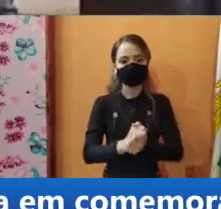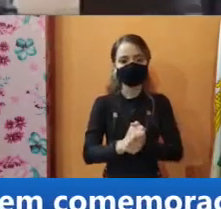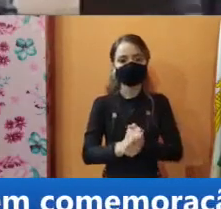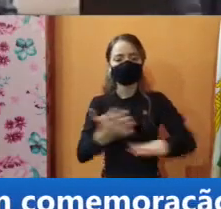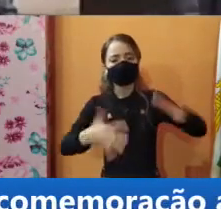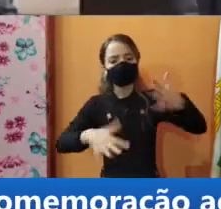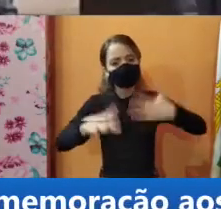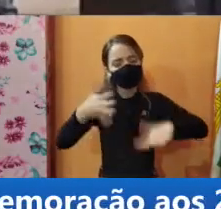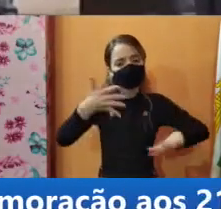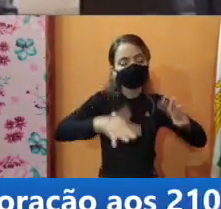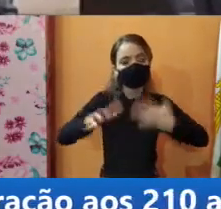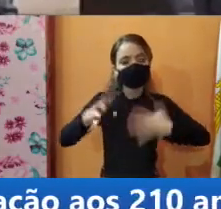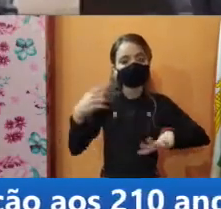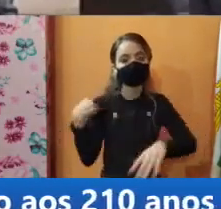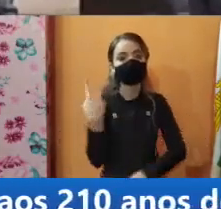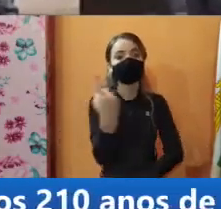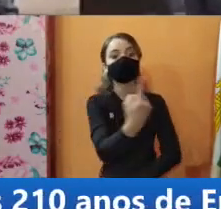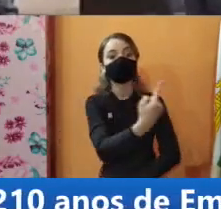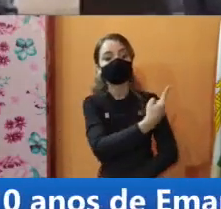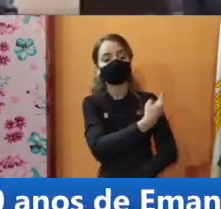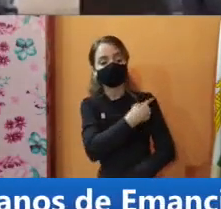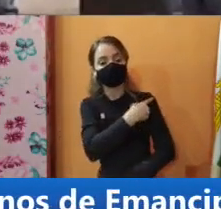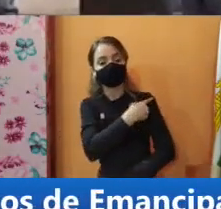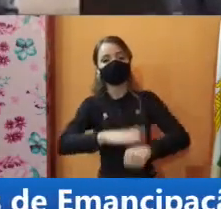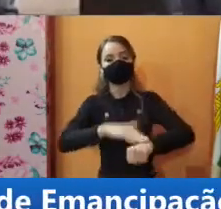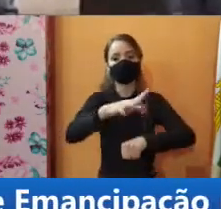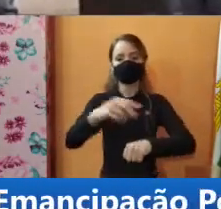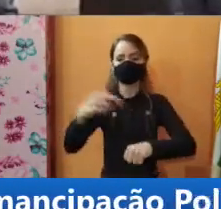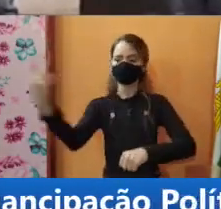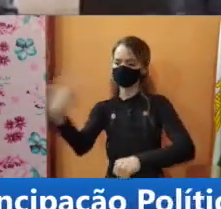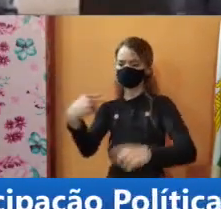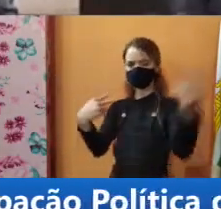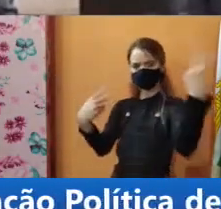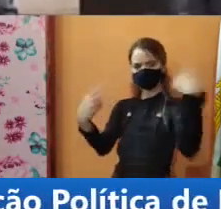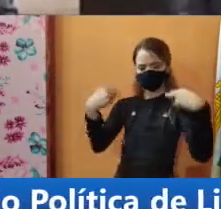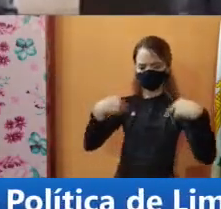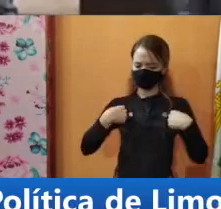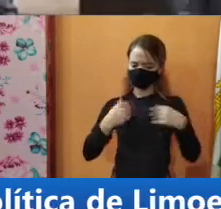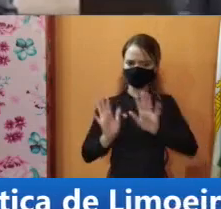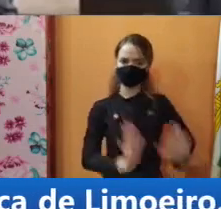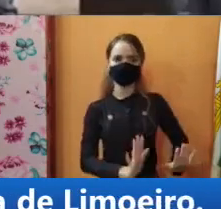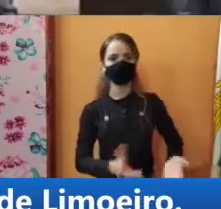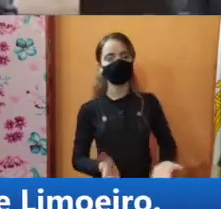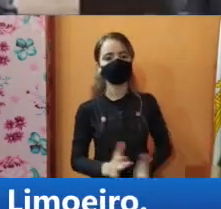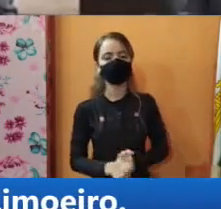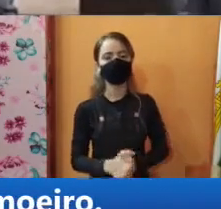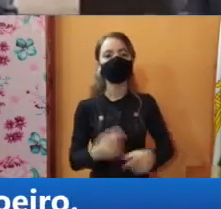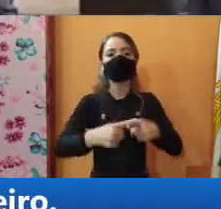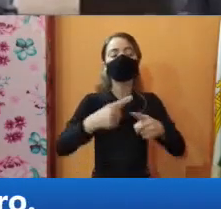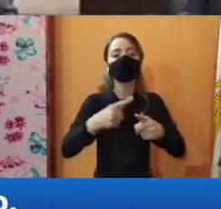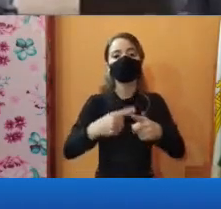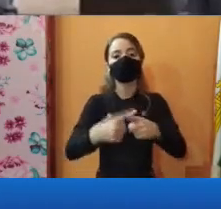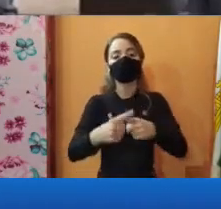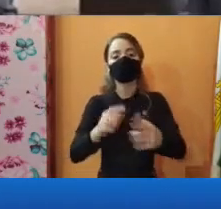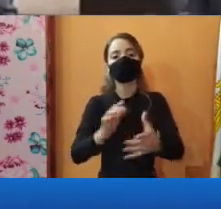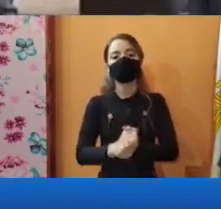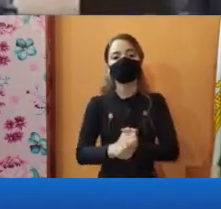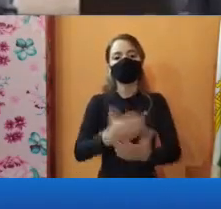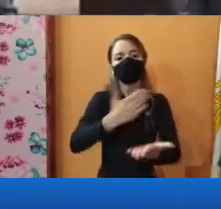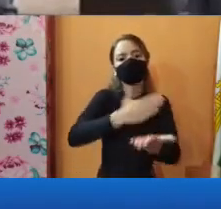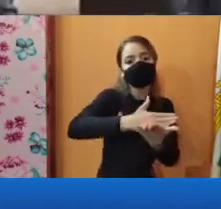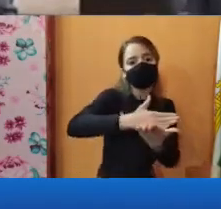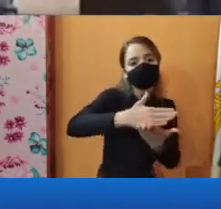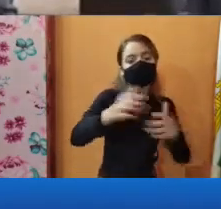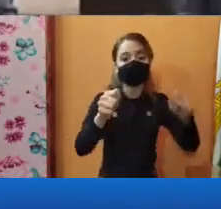às vezes, a gente é mais como os outros nos vê do que como a gente é mesmo. Por quê? Porque quando eu comecei a fazer